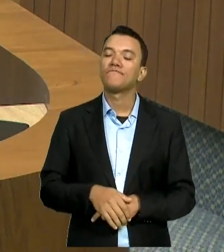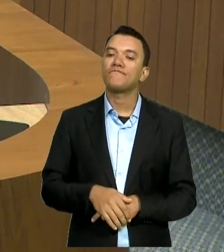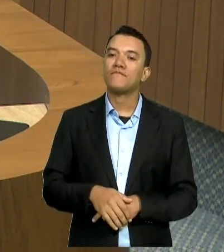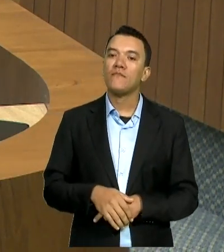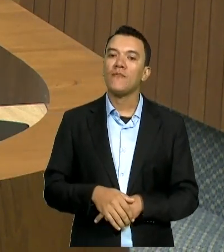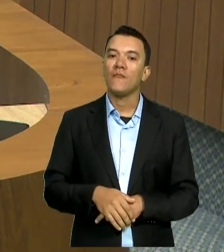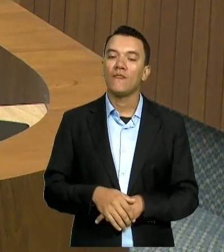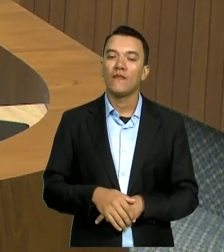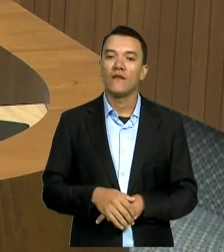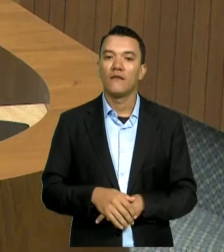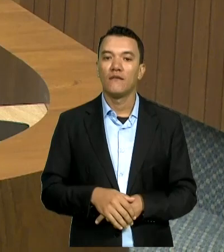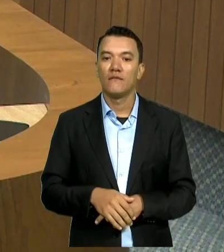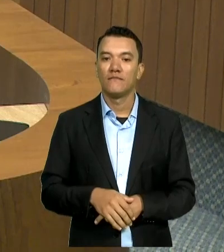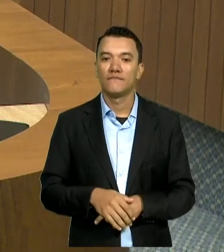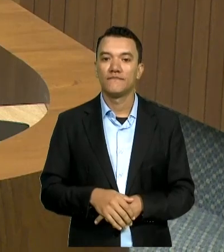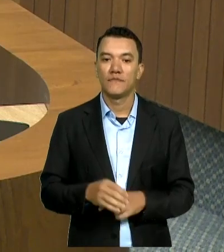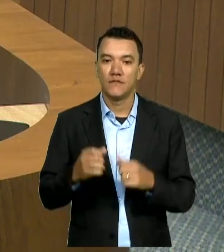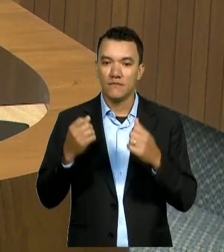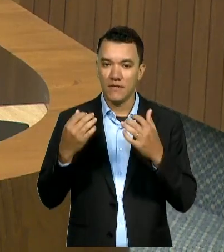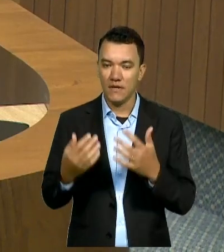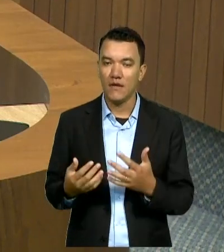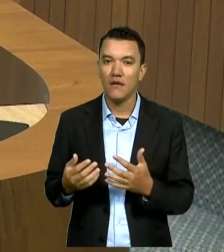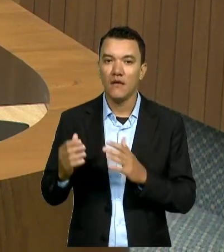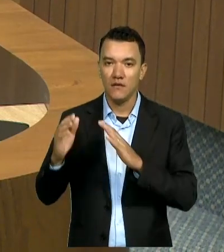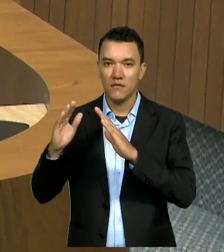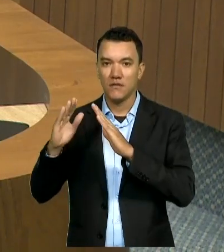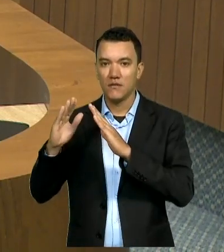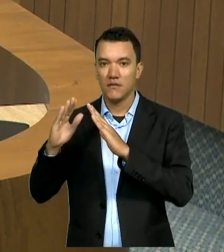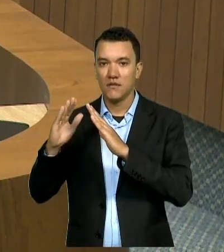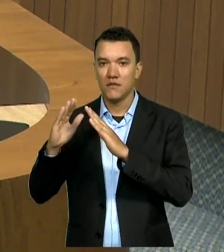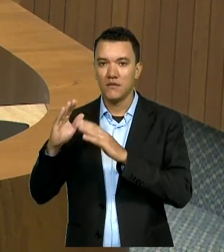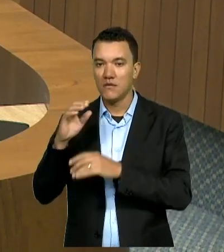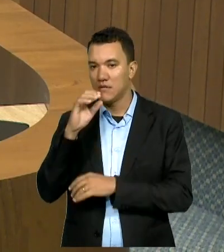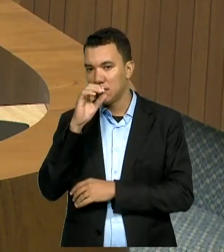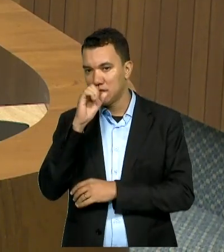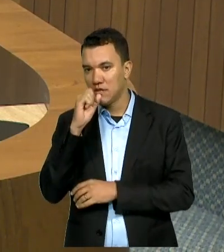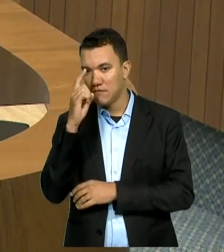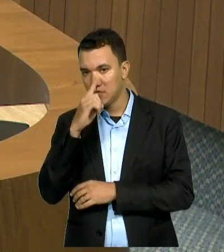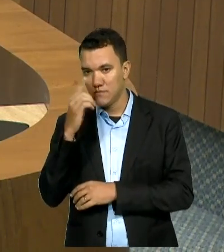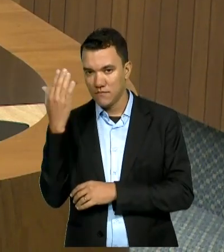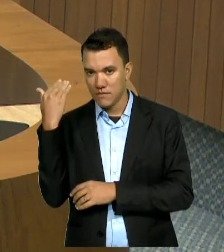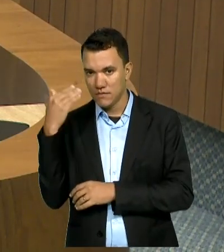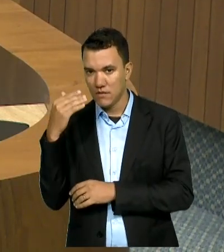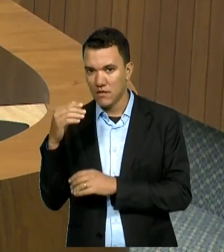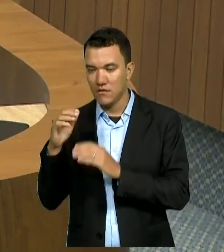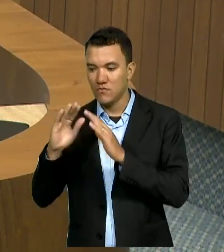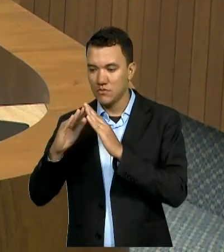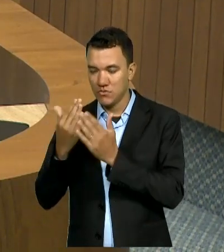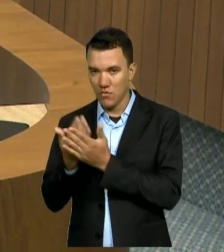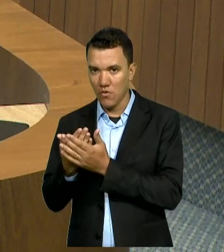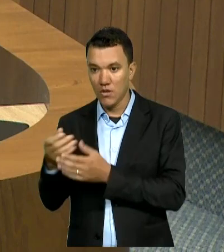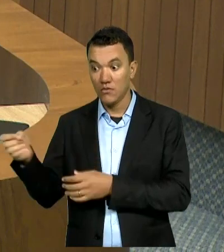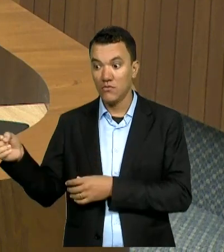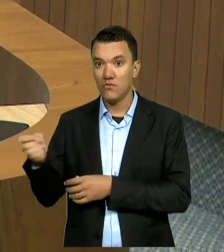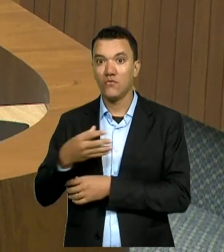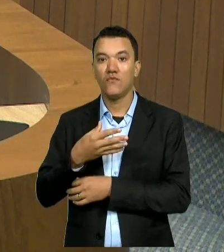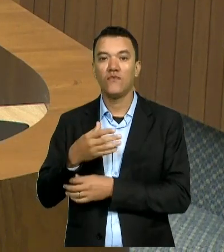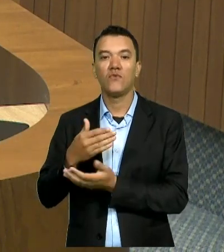destacar a inauguração das escolas, né, no final de semana, escolas essas que beneficiaram os